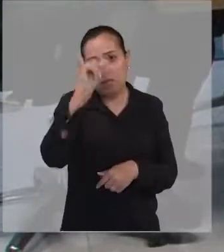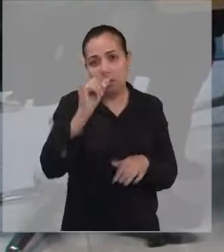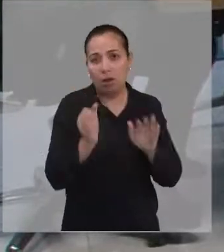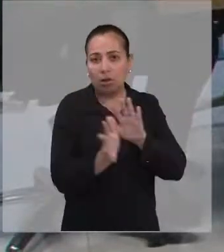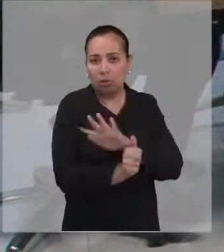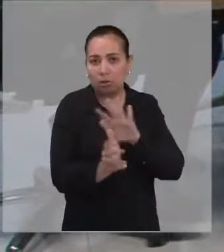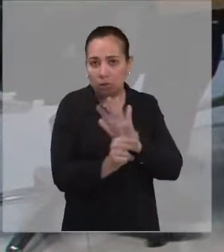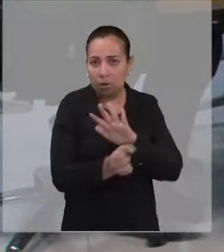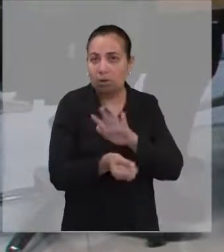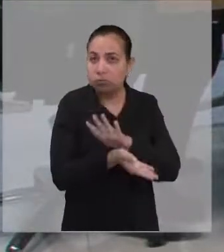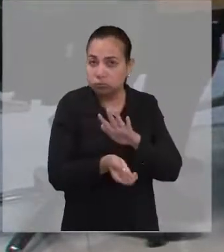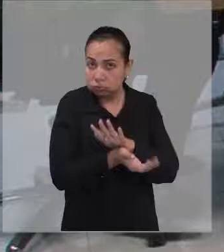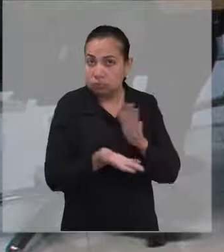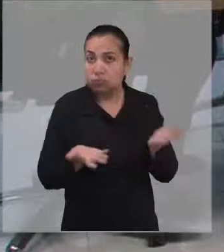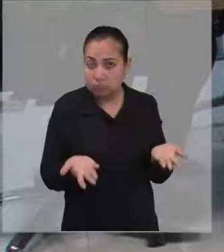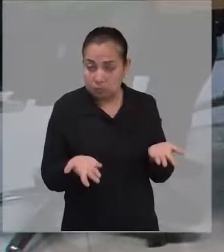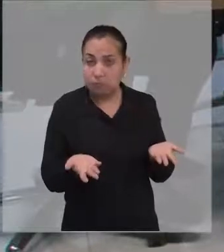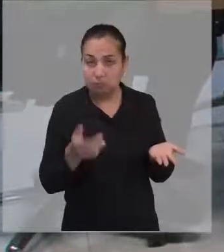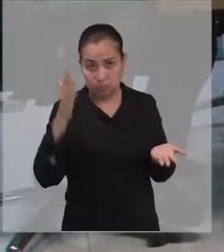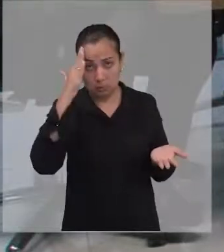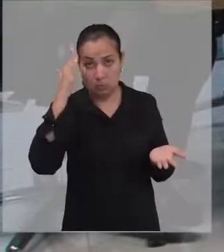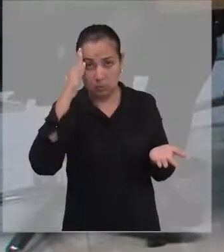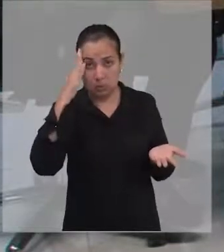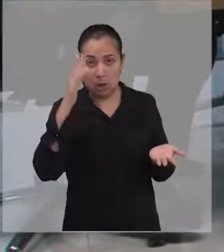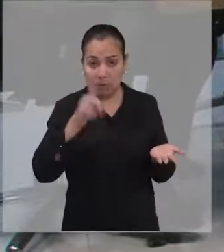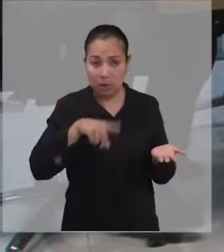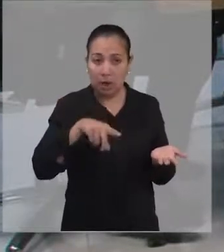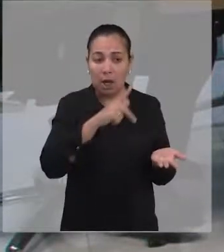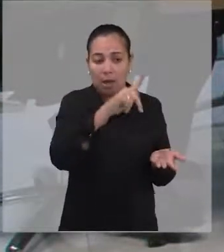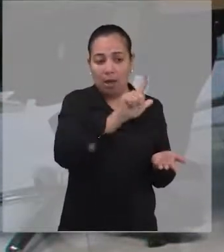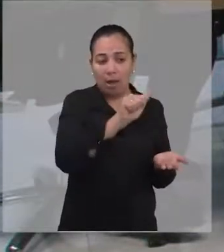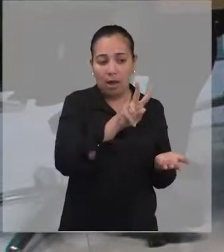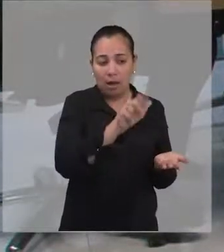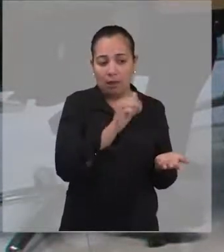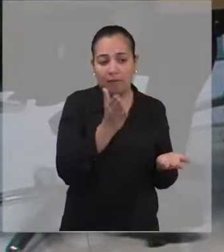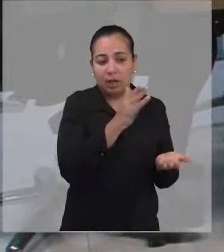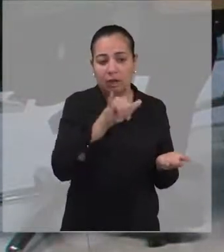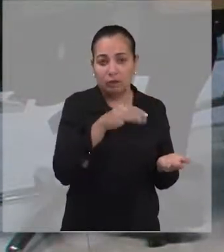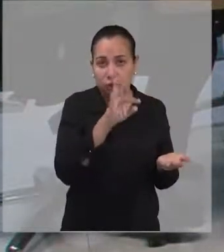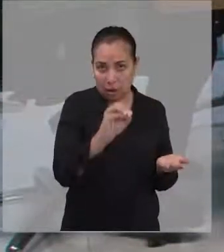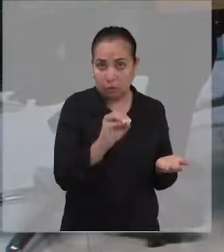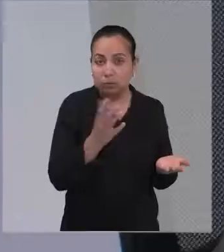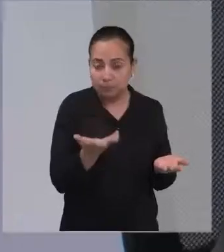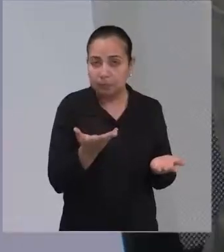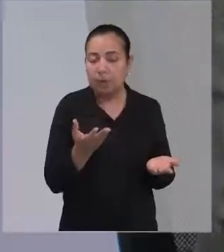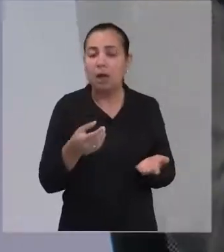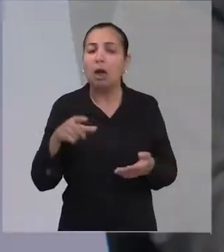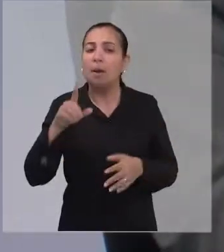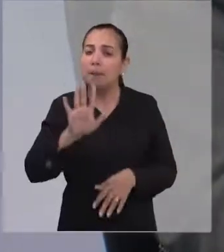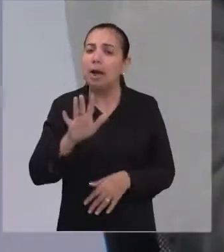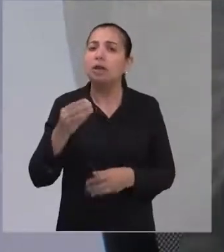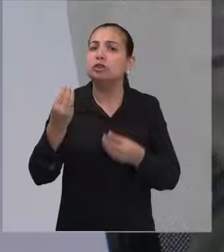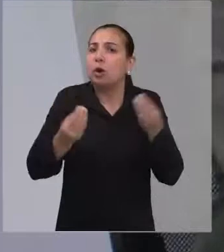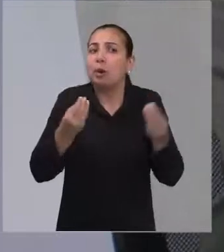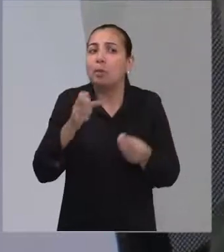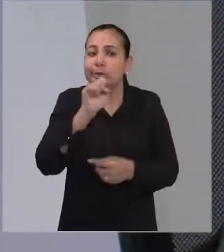não republicanas, com os erros, mas não vamos discutir. Até que ponto isso compromete? Eu queria